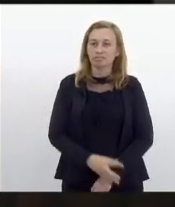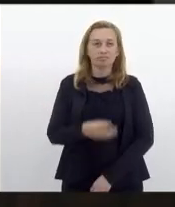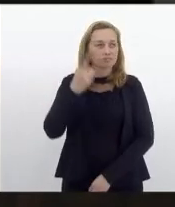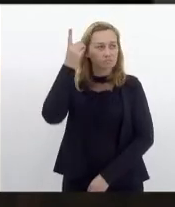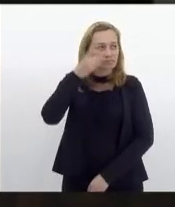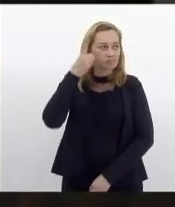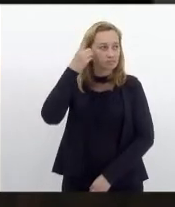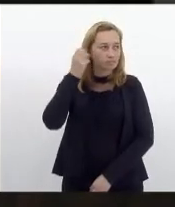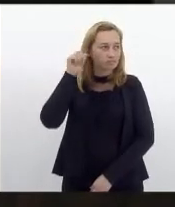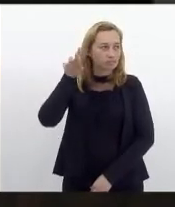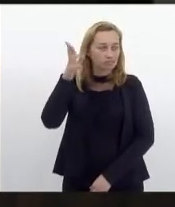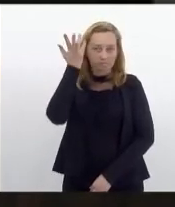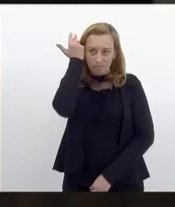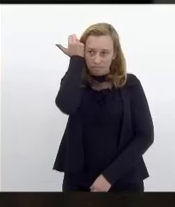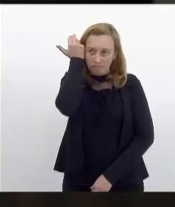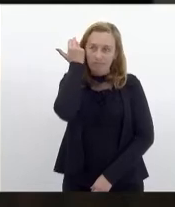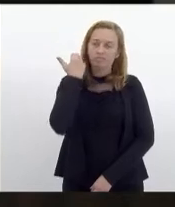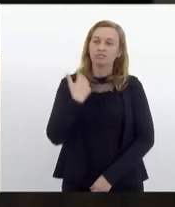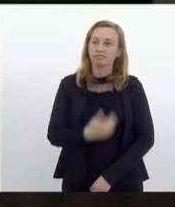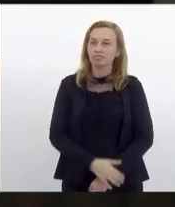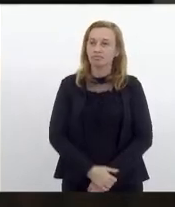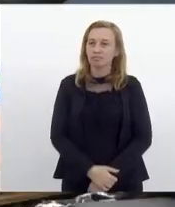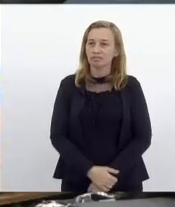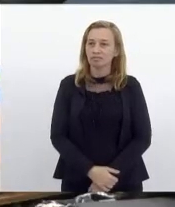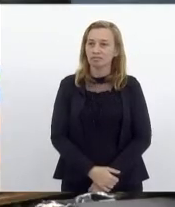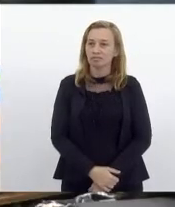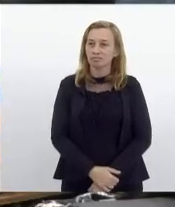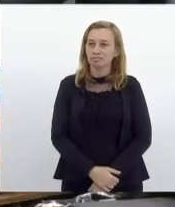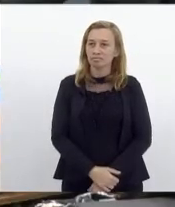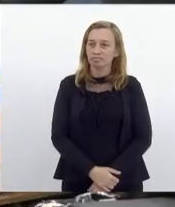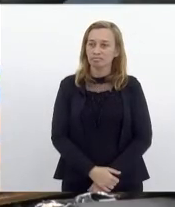Deputado Eliomar Coelho.